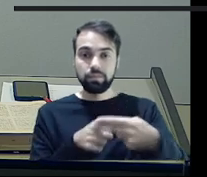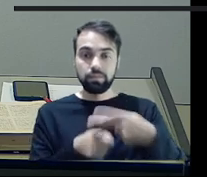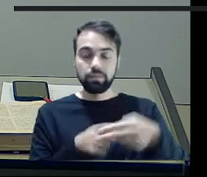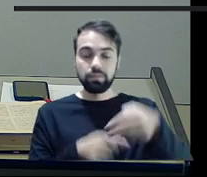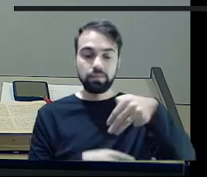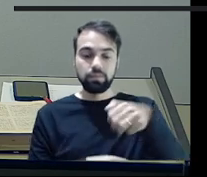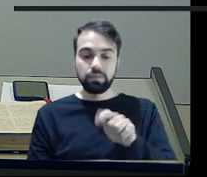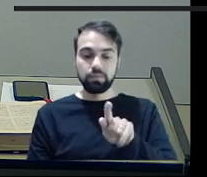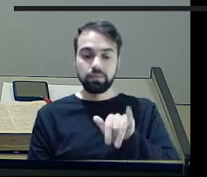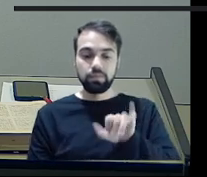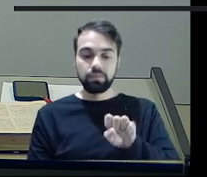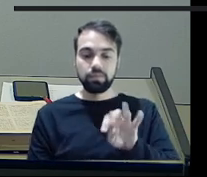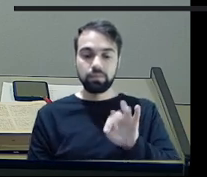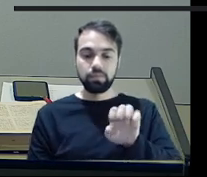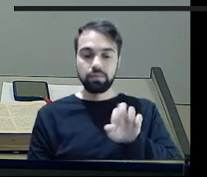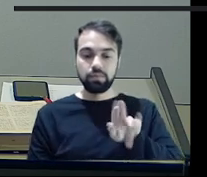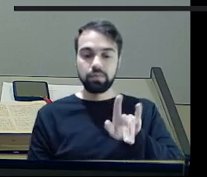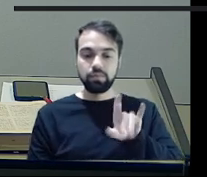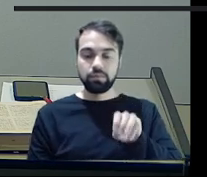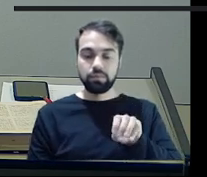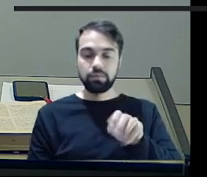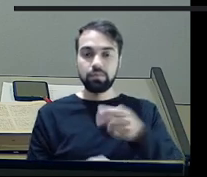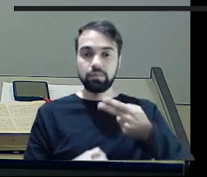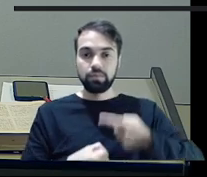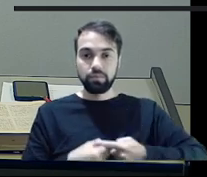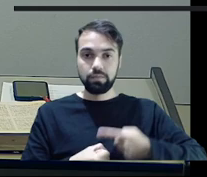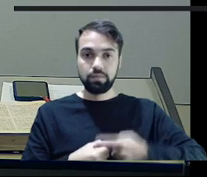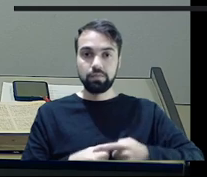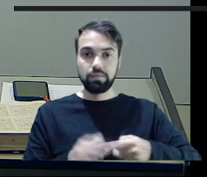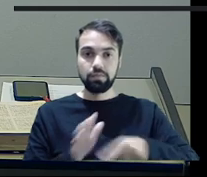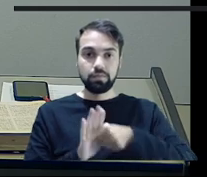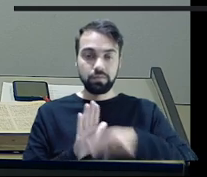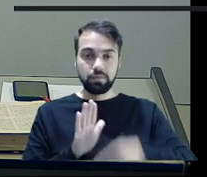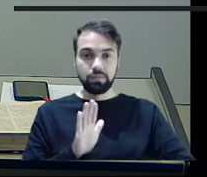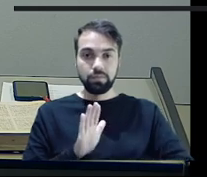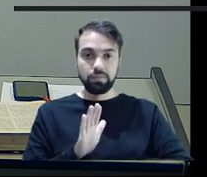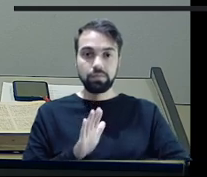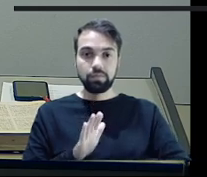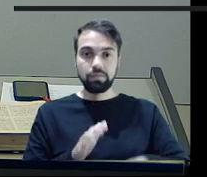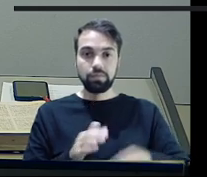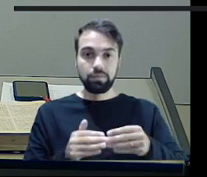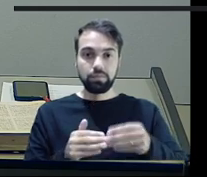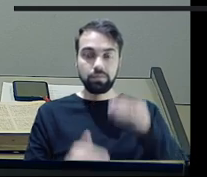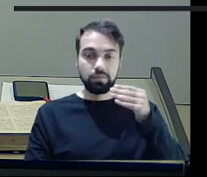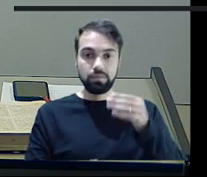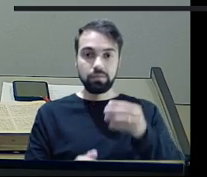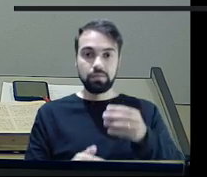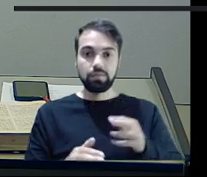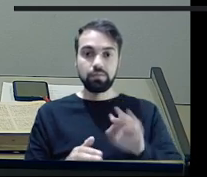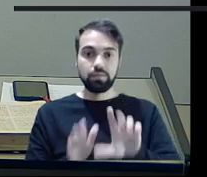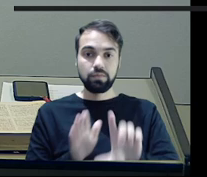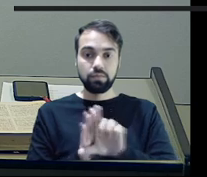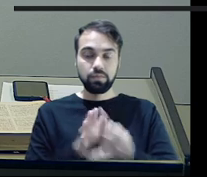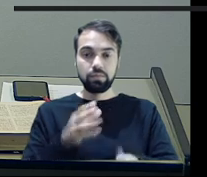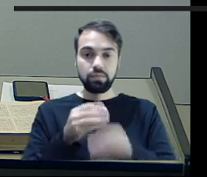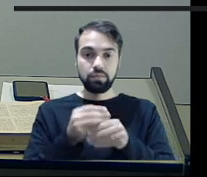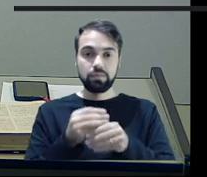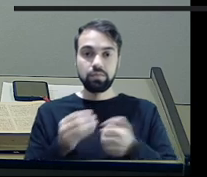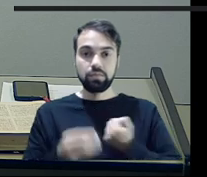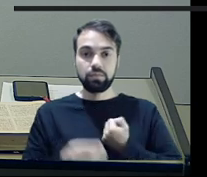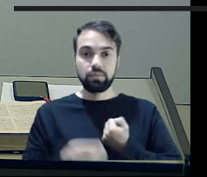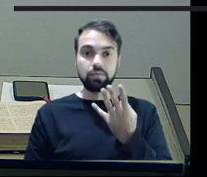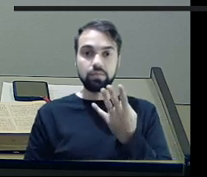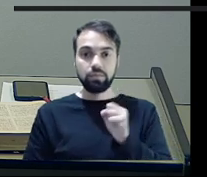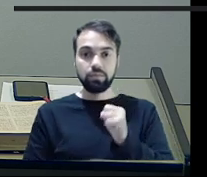do Município de Guareí, revoga a lei complementar de número 48 de 2021 e